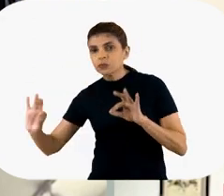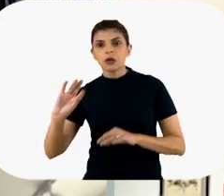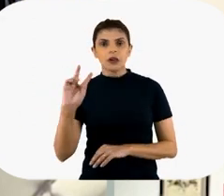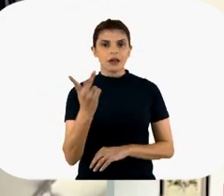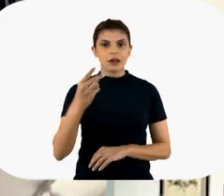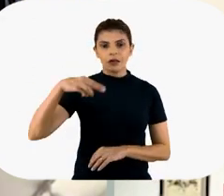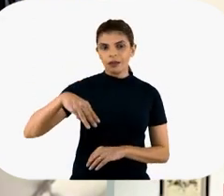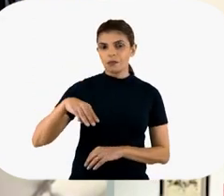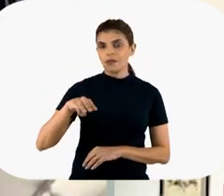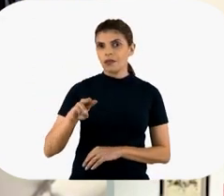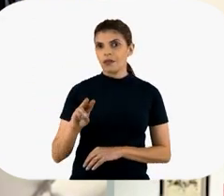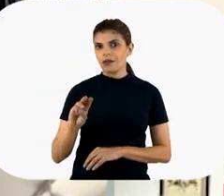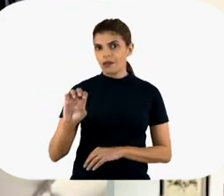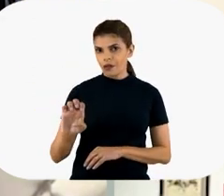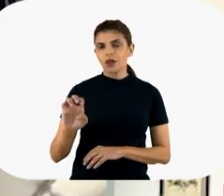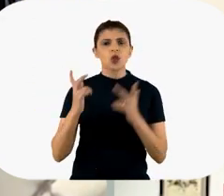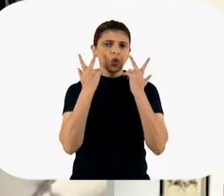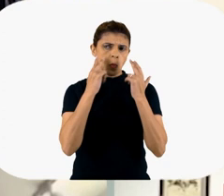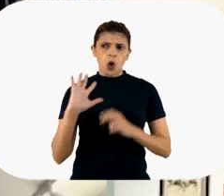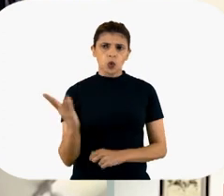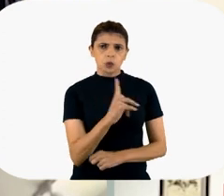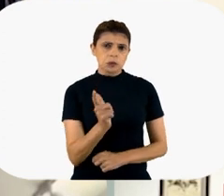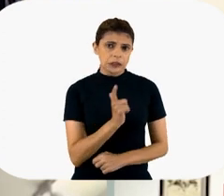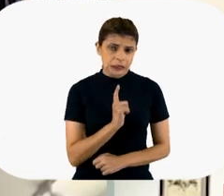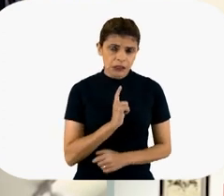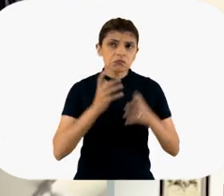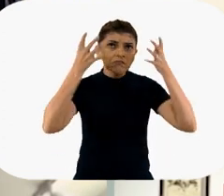um HME normal, que todo mundo tem.